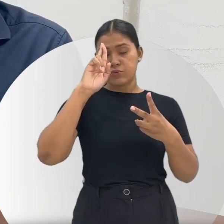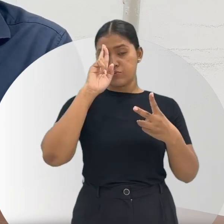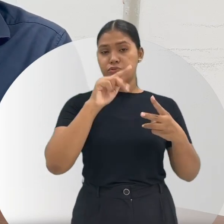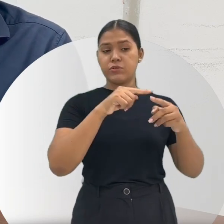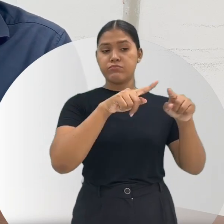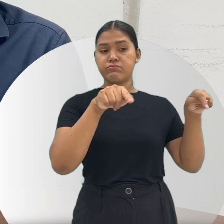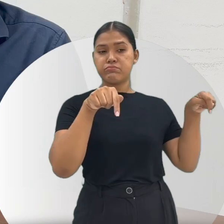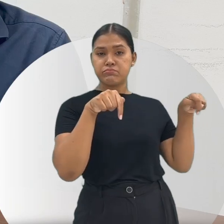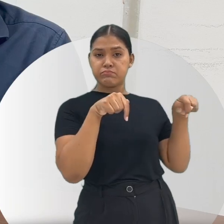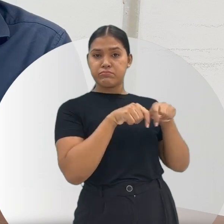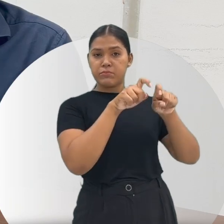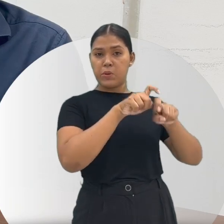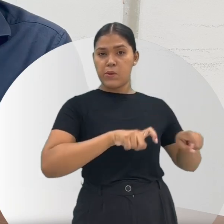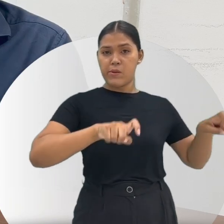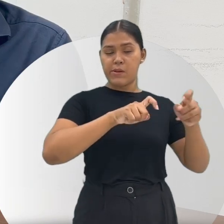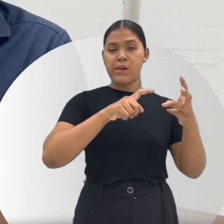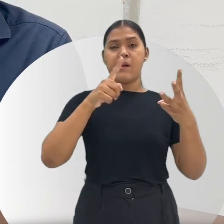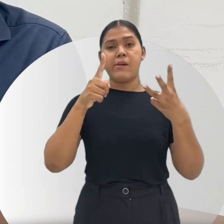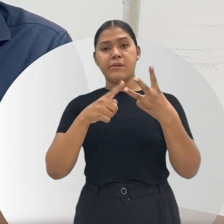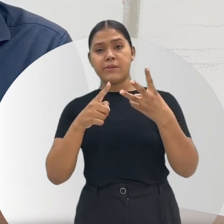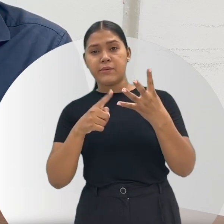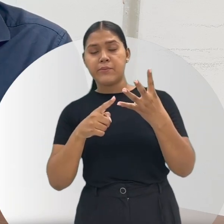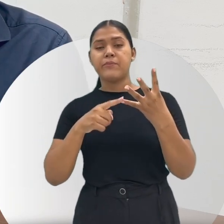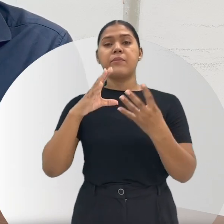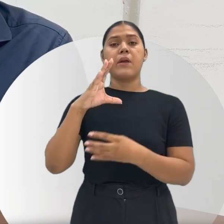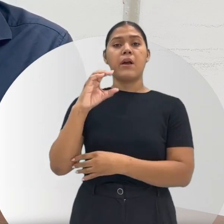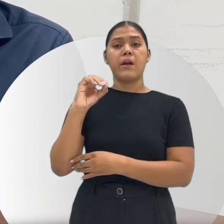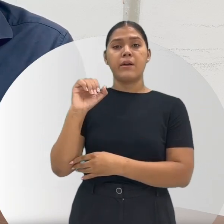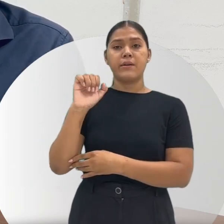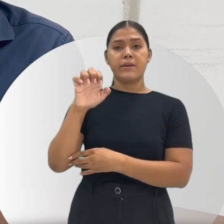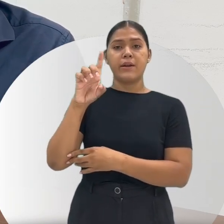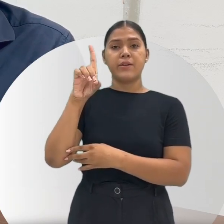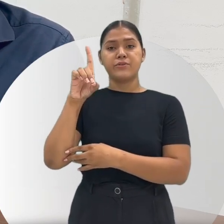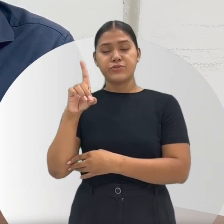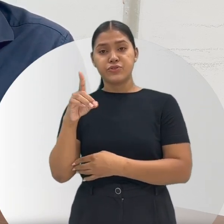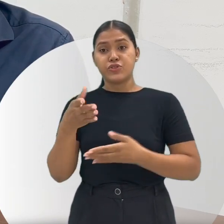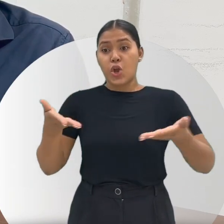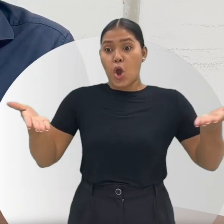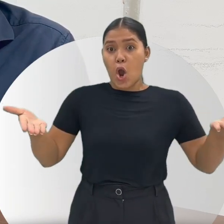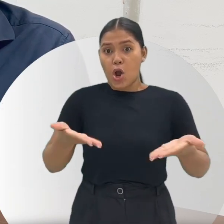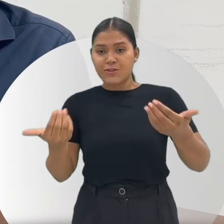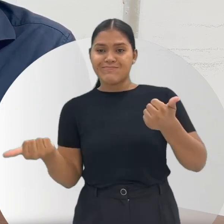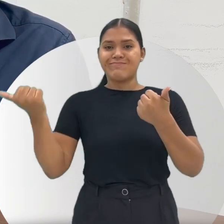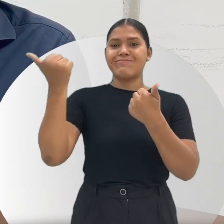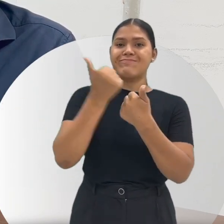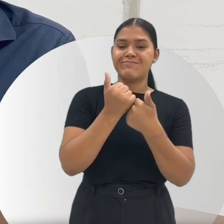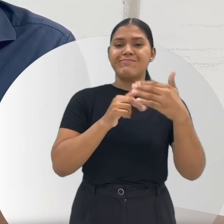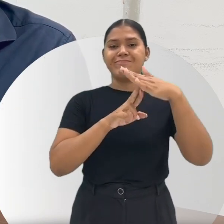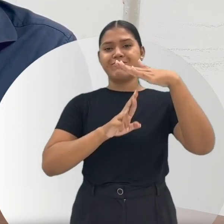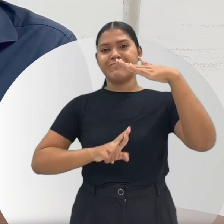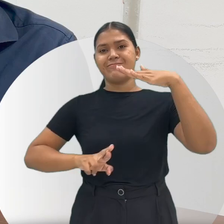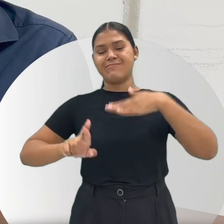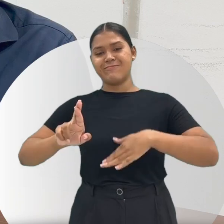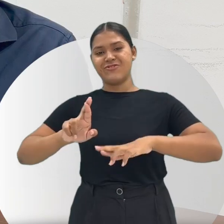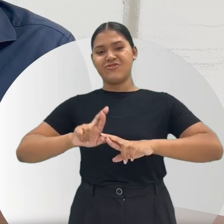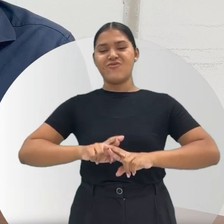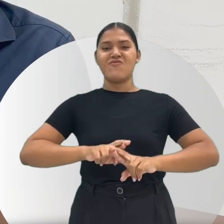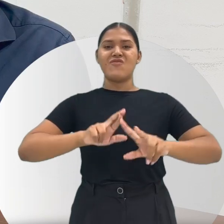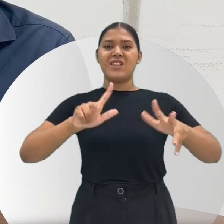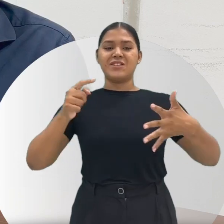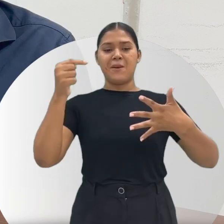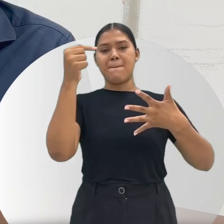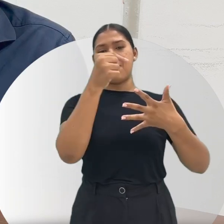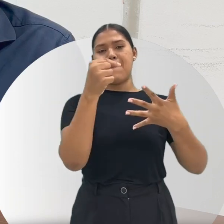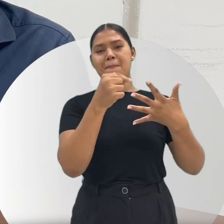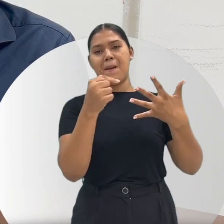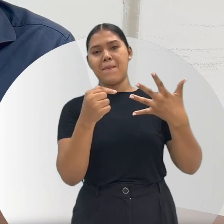Vilhena, assumiu o CAED, passou por coordenação de nível superior e hoje está aqui na PROEM. é um Jean completamente diferente, né? É